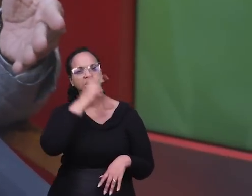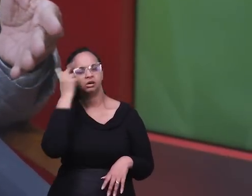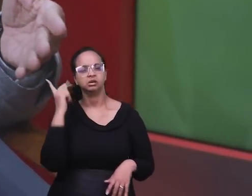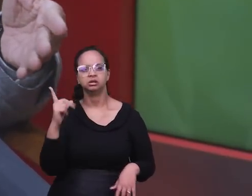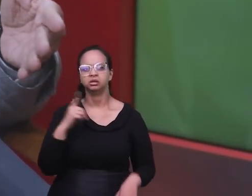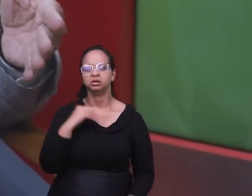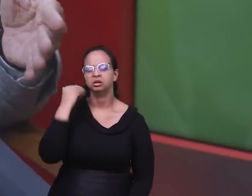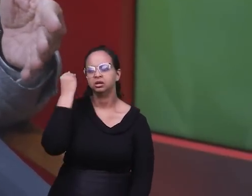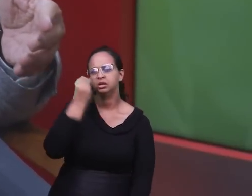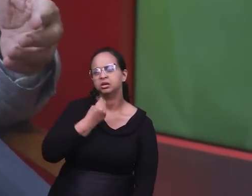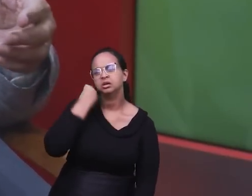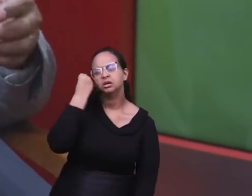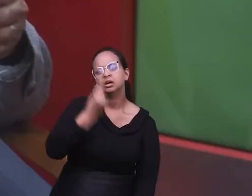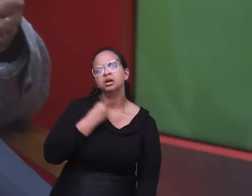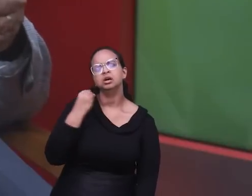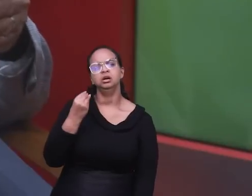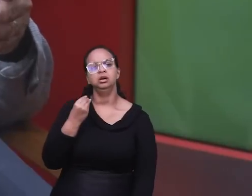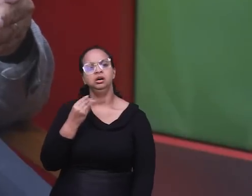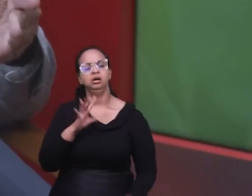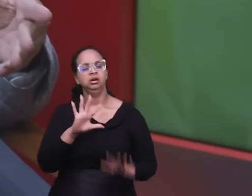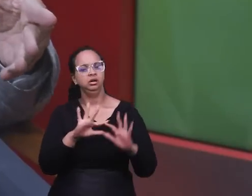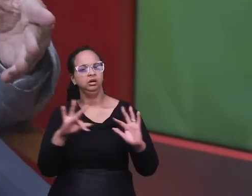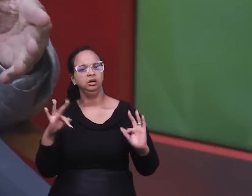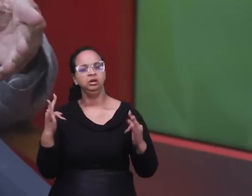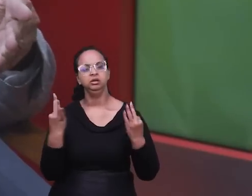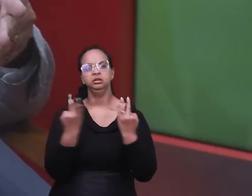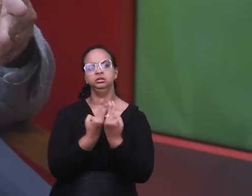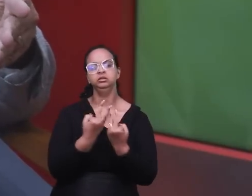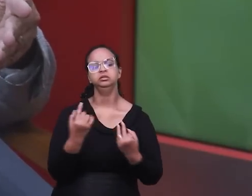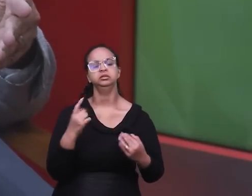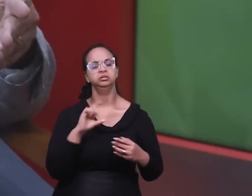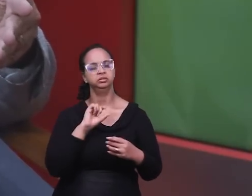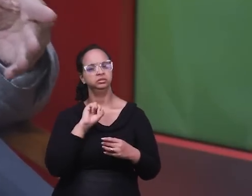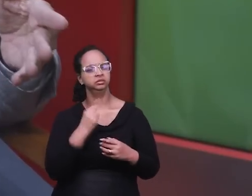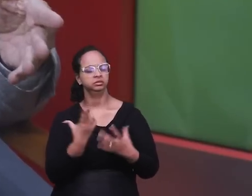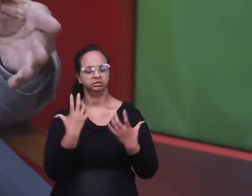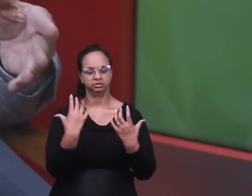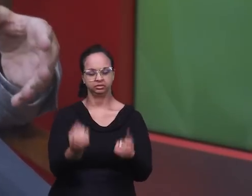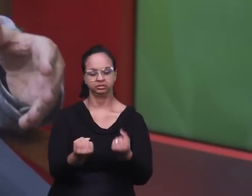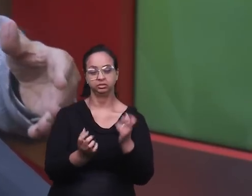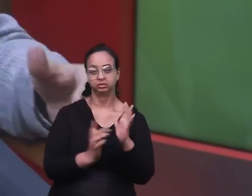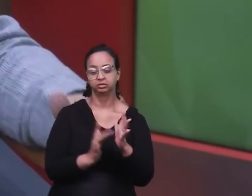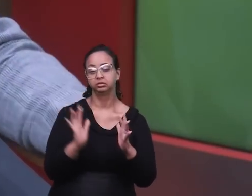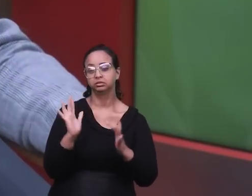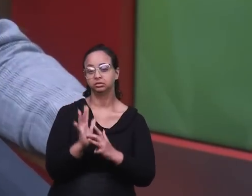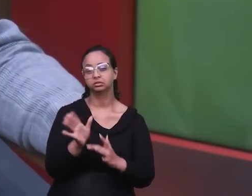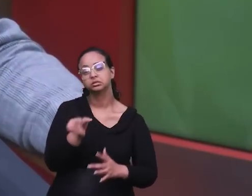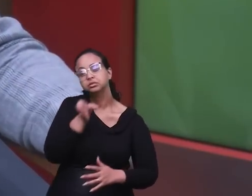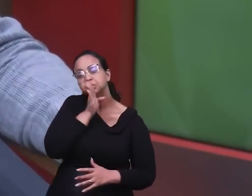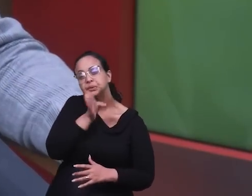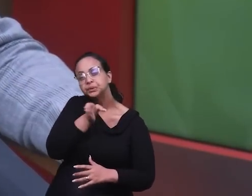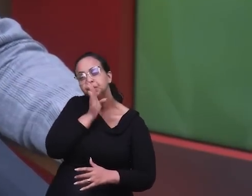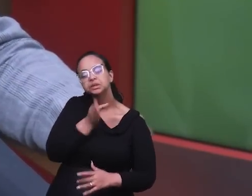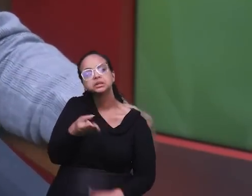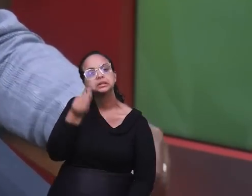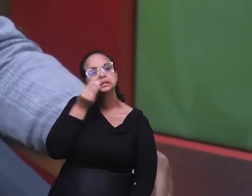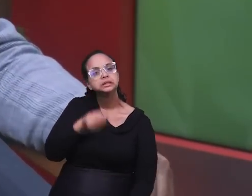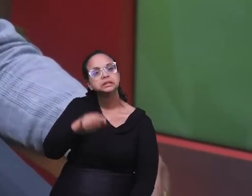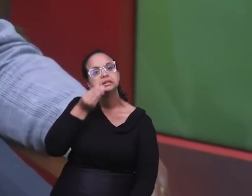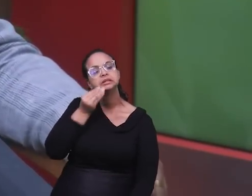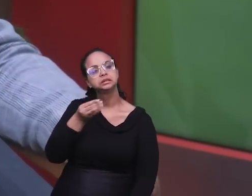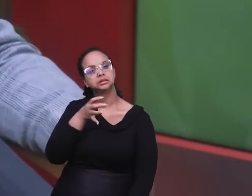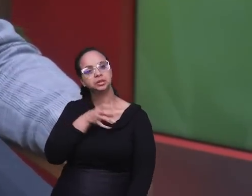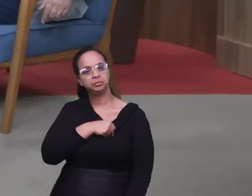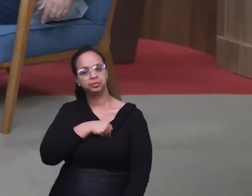tem uma experiência com o Senhor, né, numa família, e ali ela se converte, ela conhece, ela prova